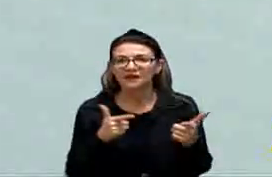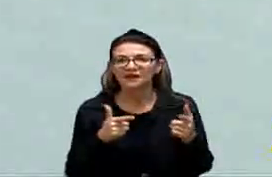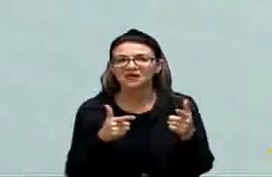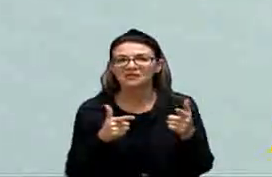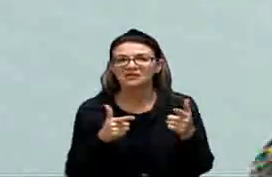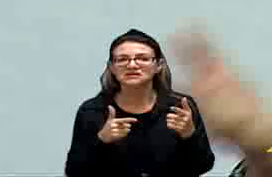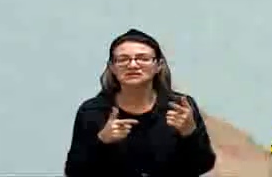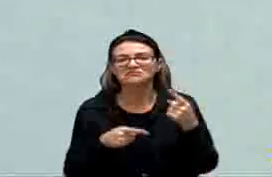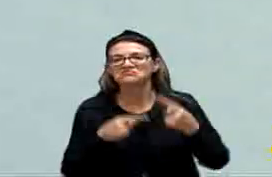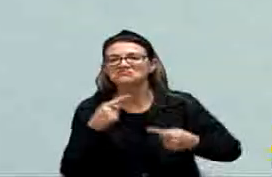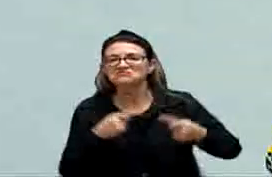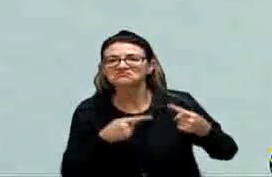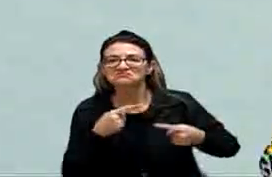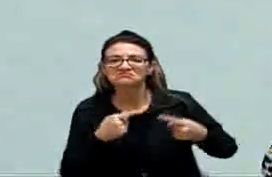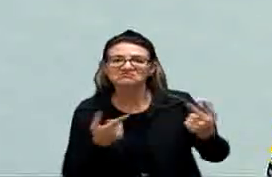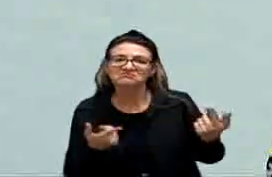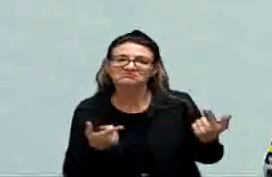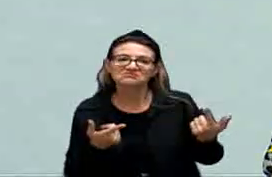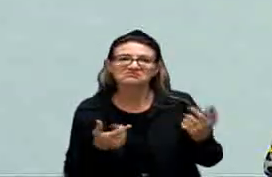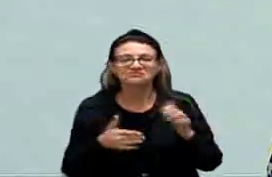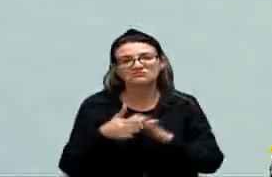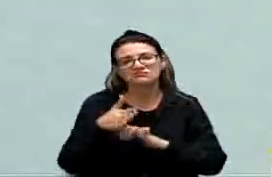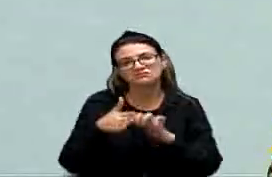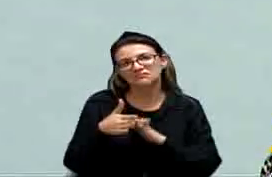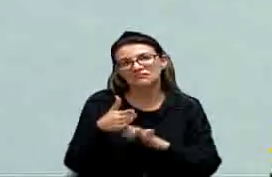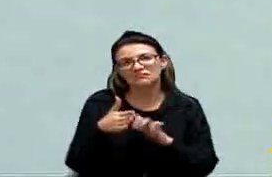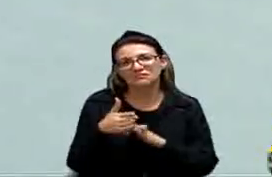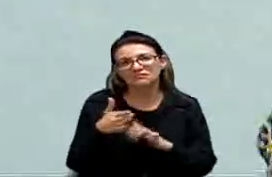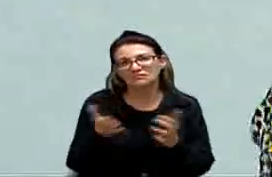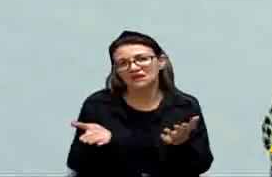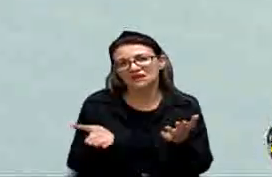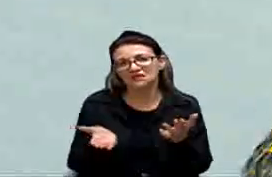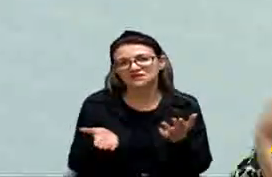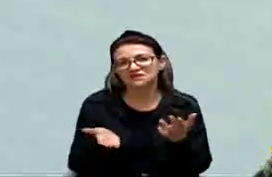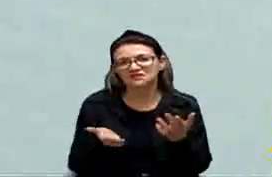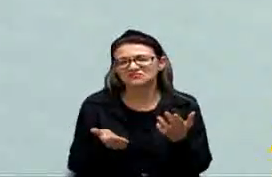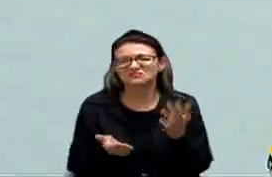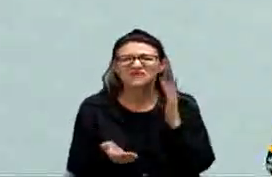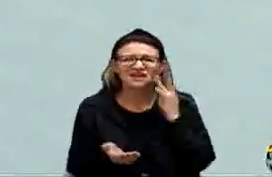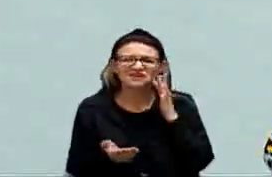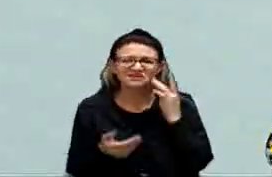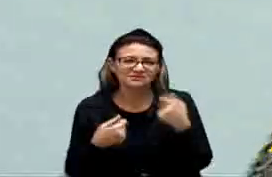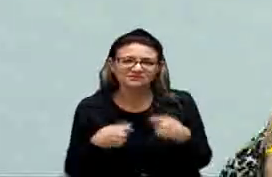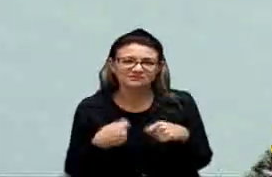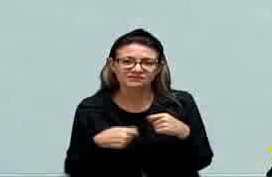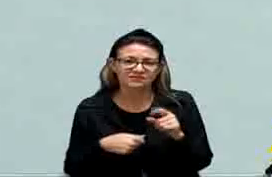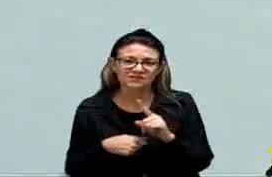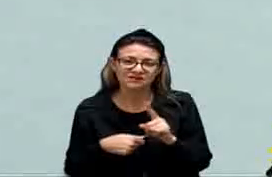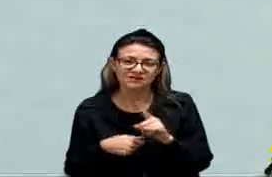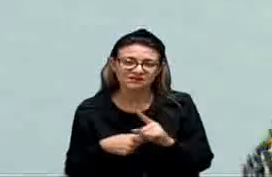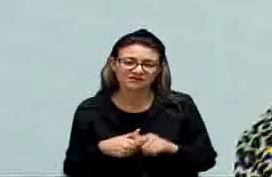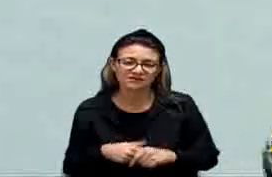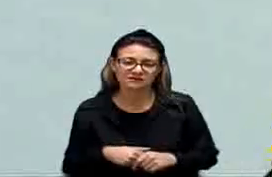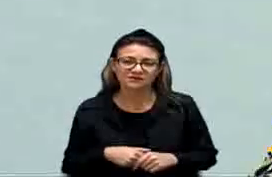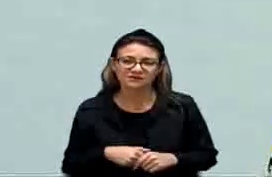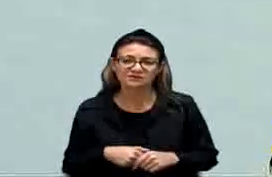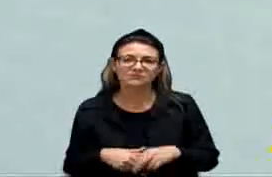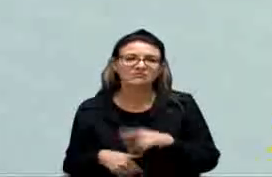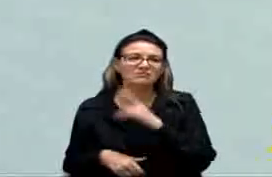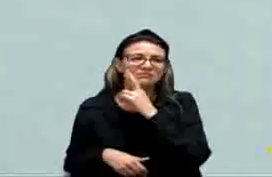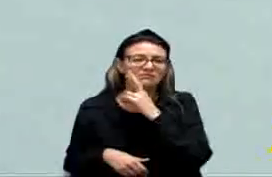as empresas boa parte estabelecimentos pequenos pizzarias restaurantes